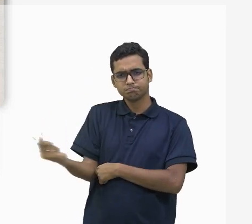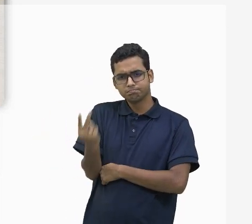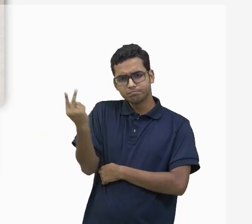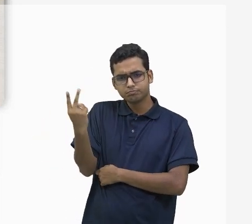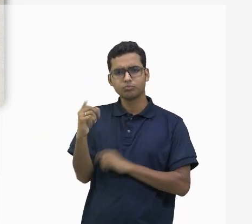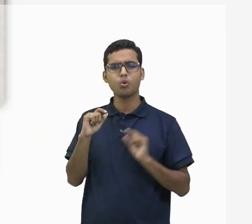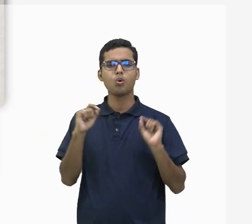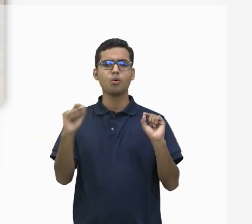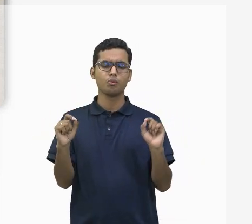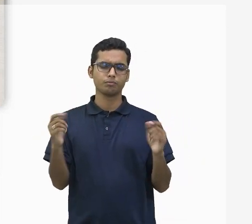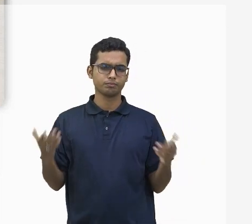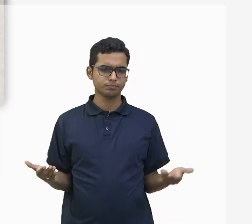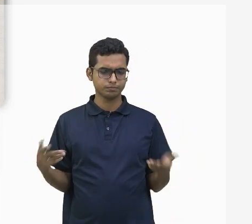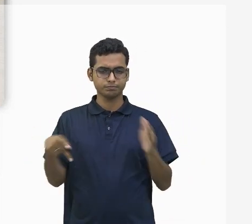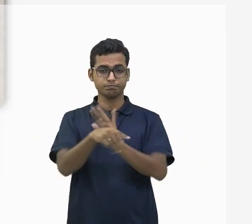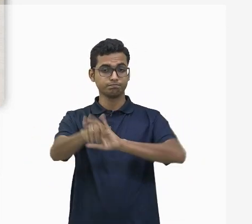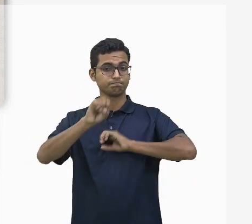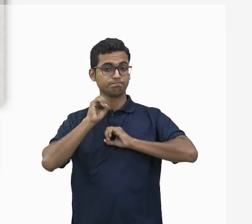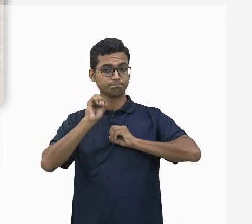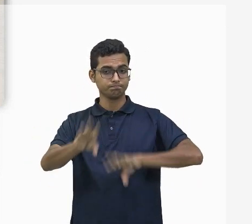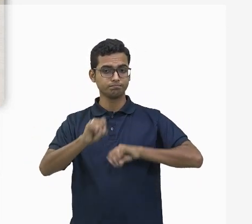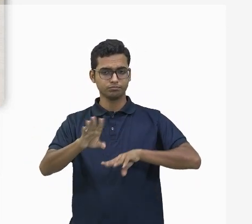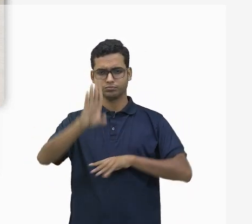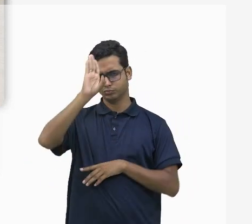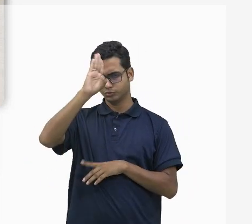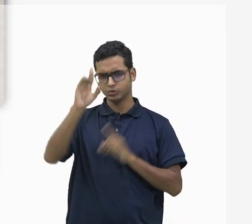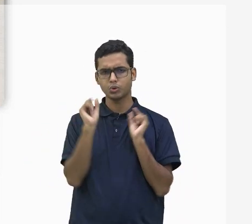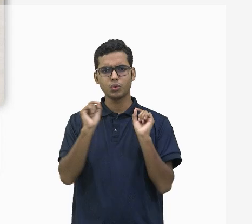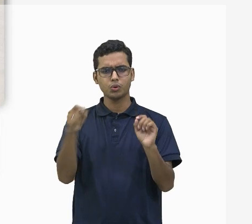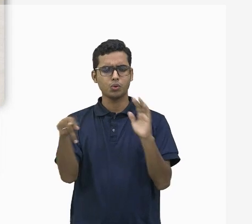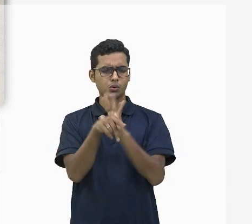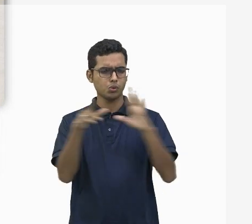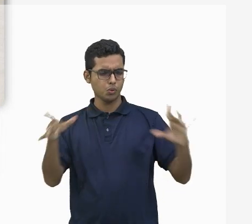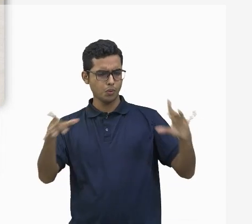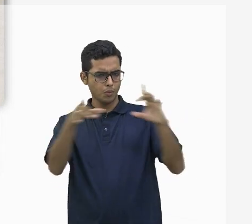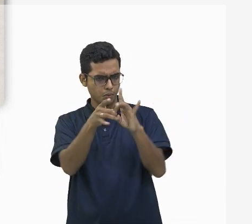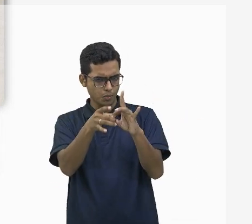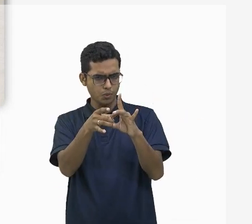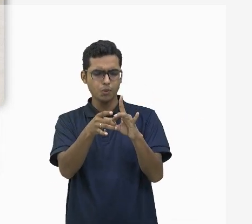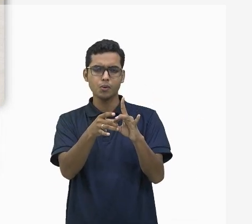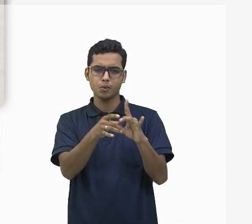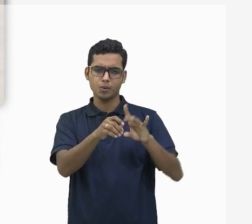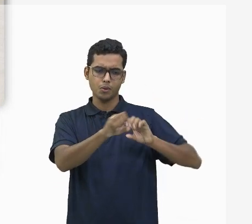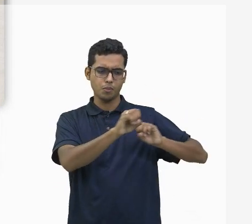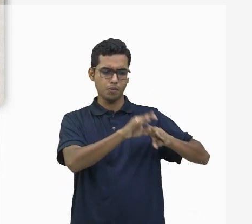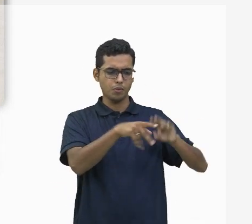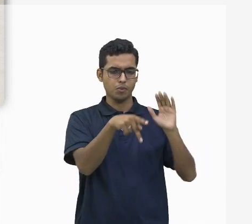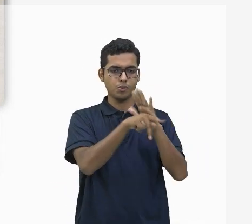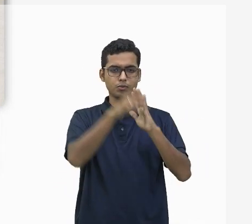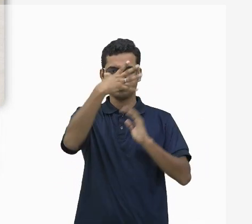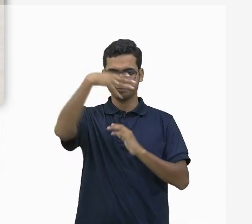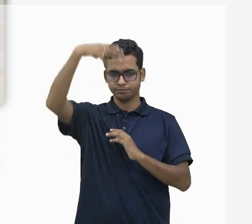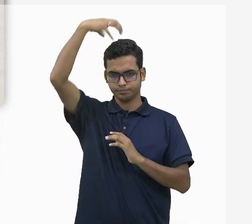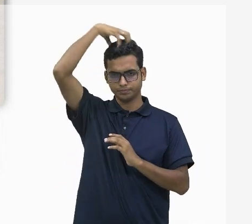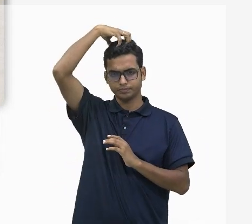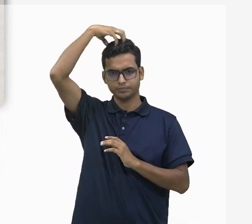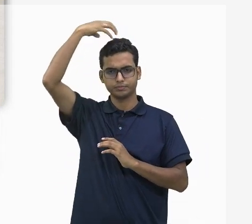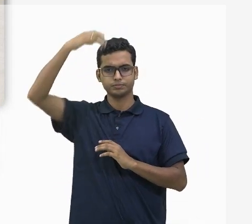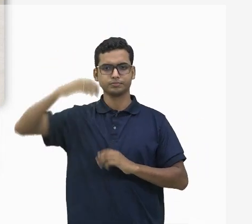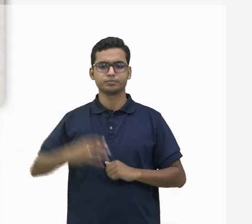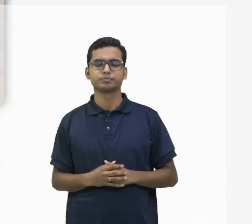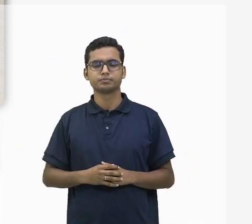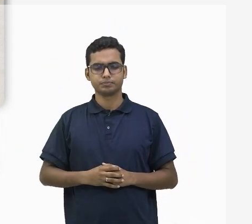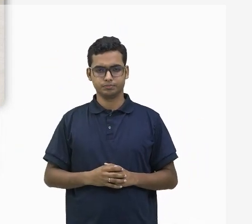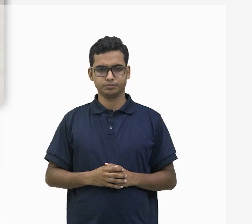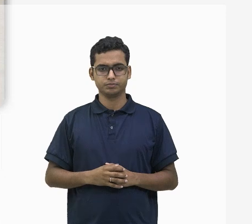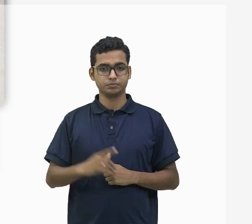mais, tá certo? Na educação, principalmente ligado, né, à educação da nobreza, tá? Então, houve